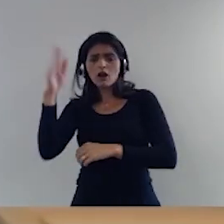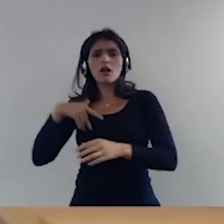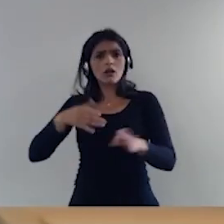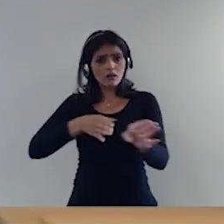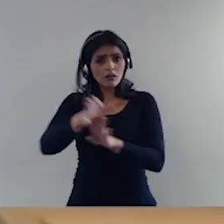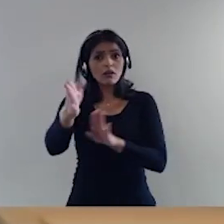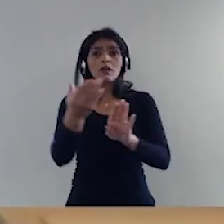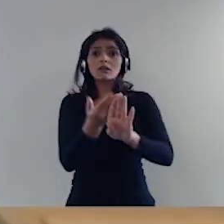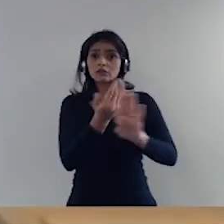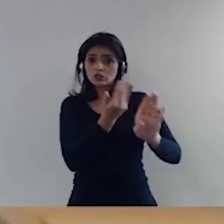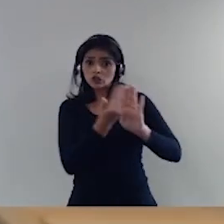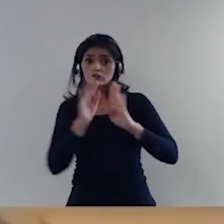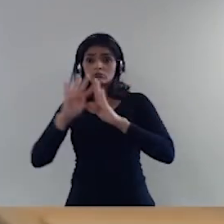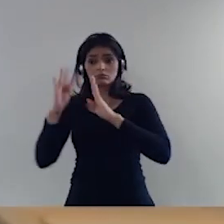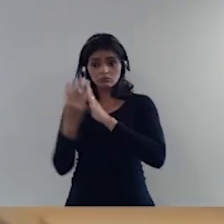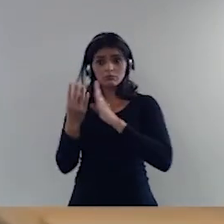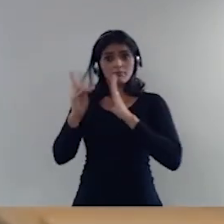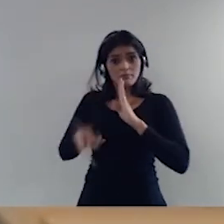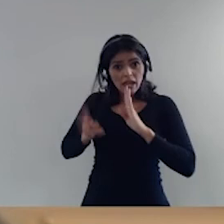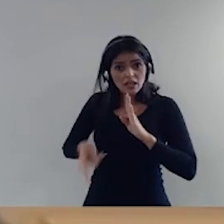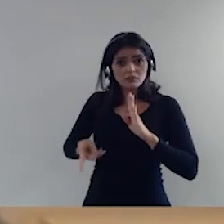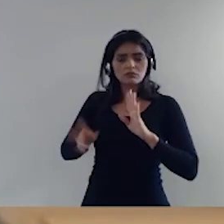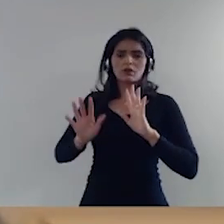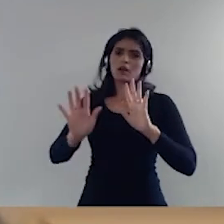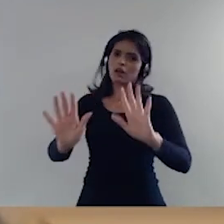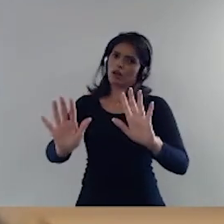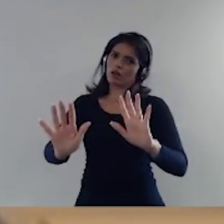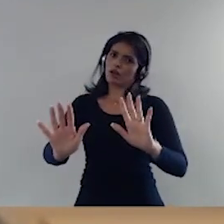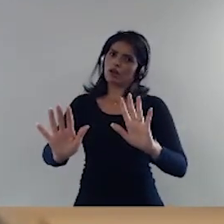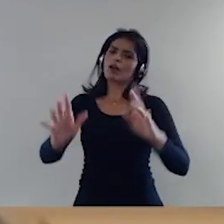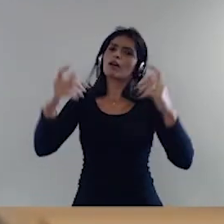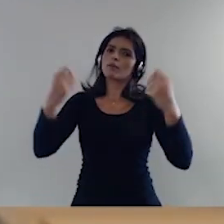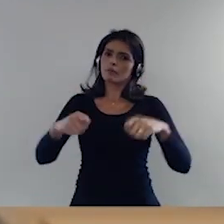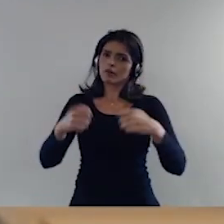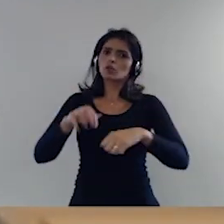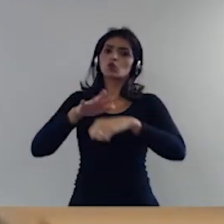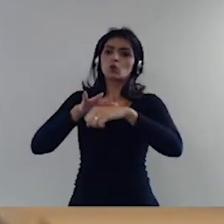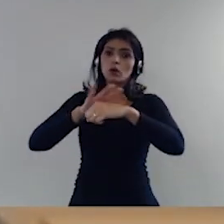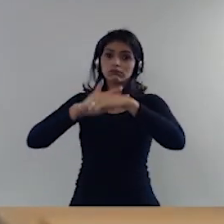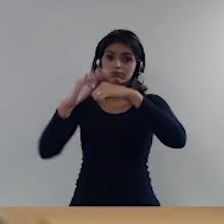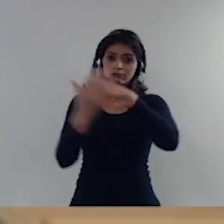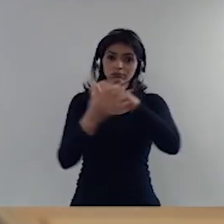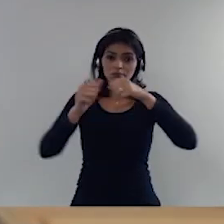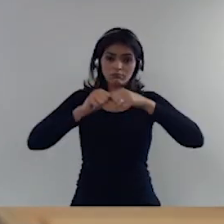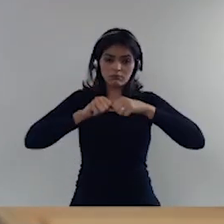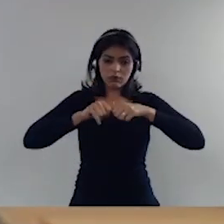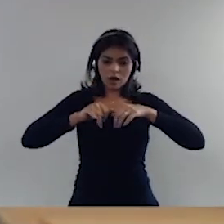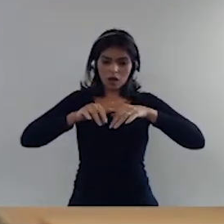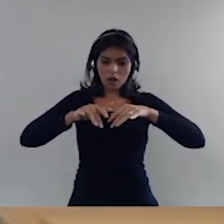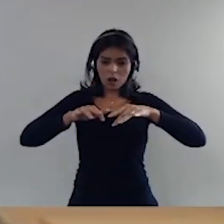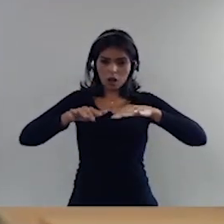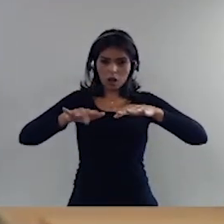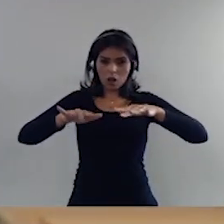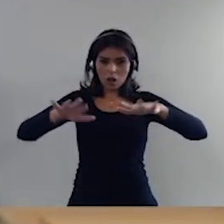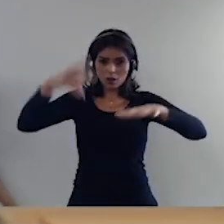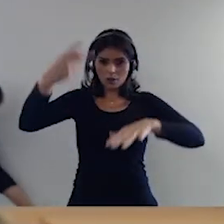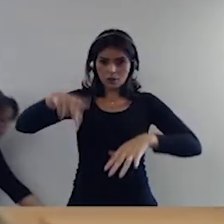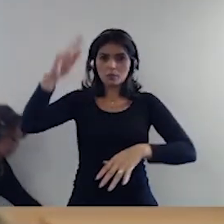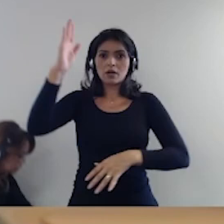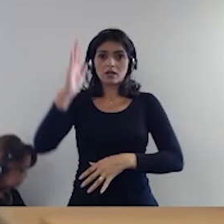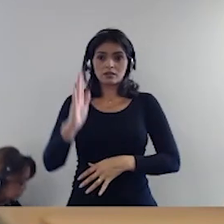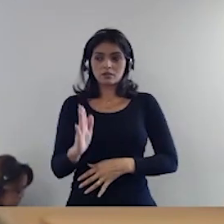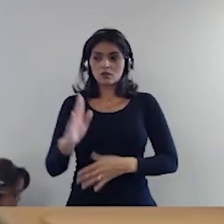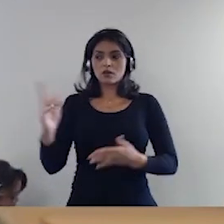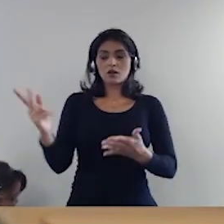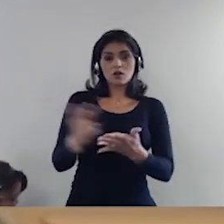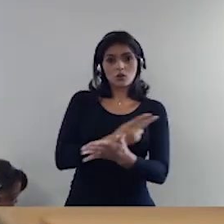isolamento social. E aqui é preciso ter em linha de conta que a doença, quando começou a se espalhar no Brasil, ela